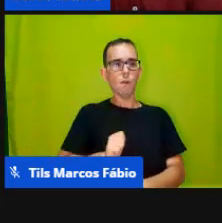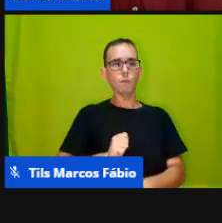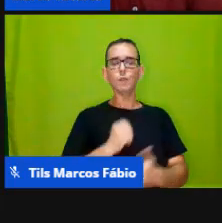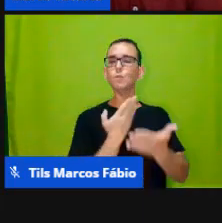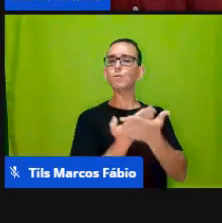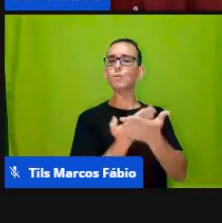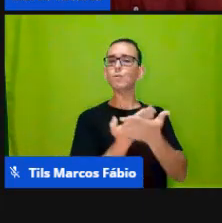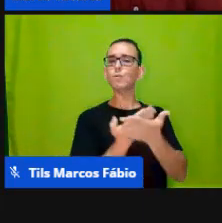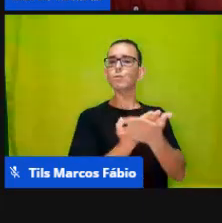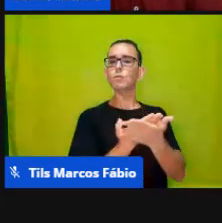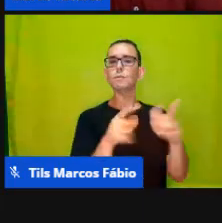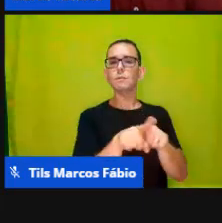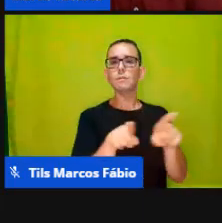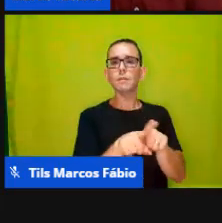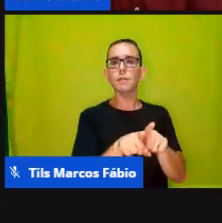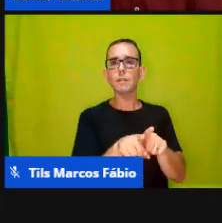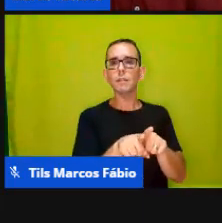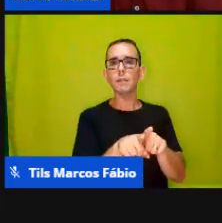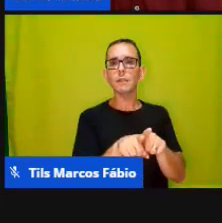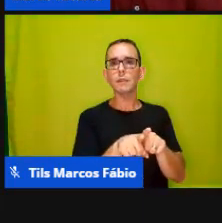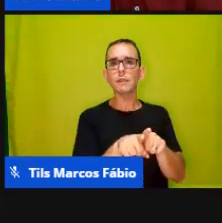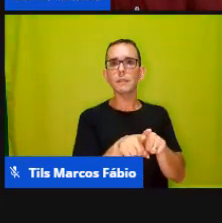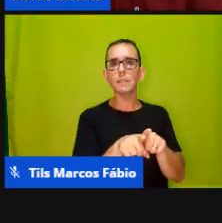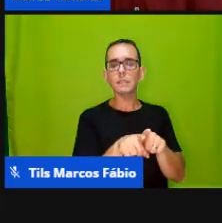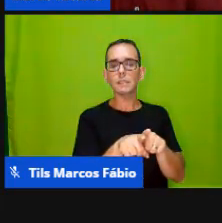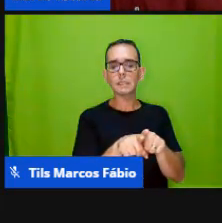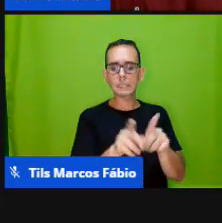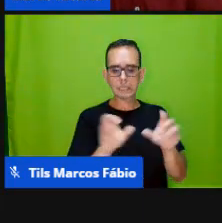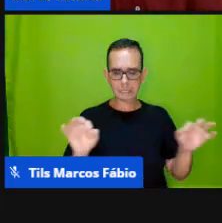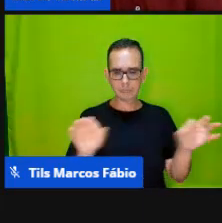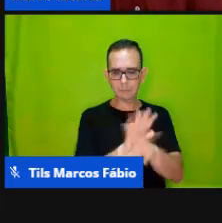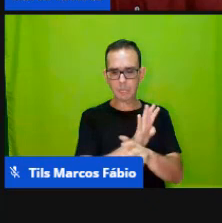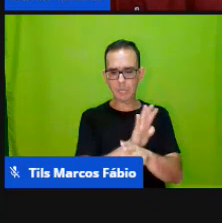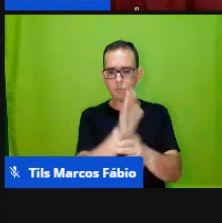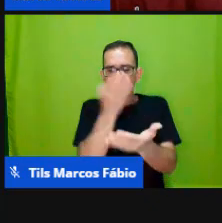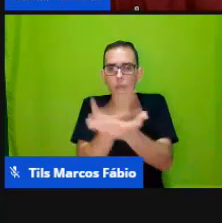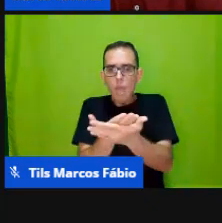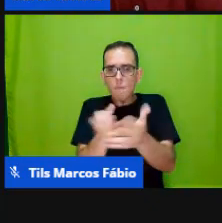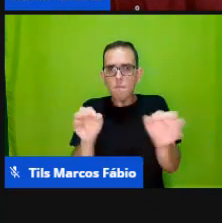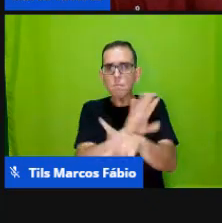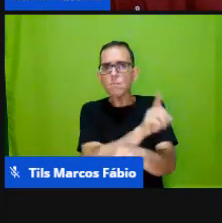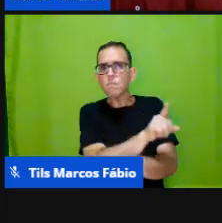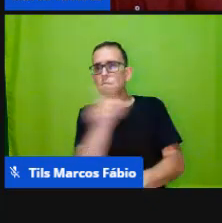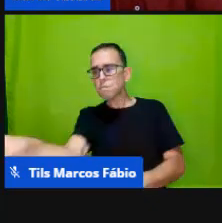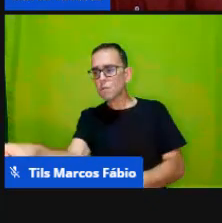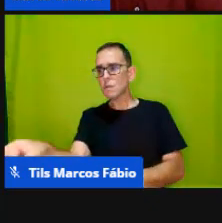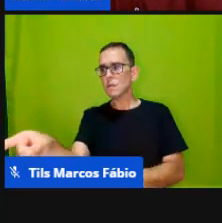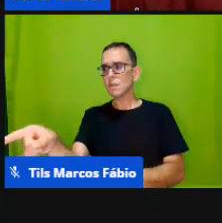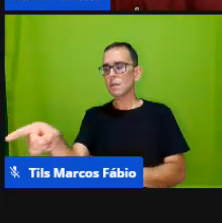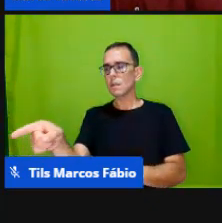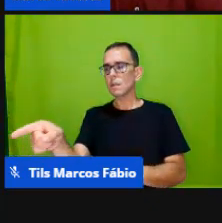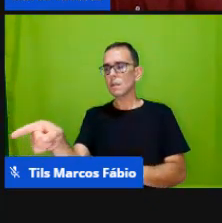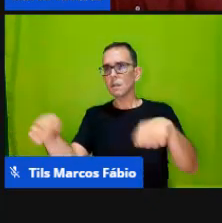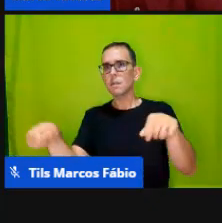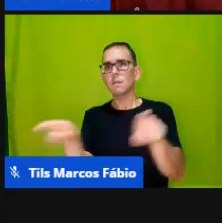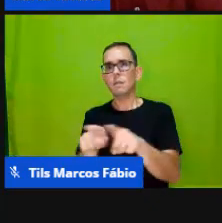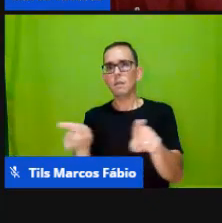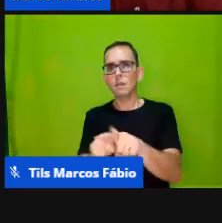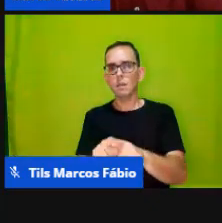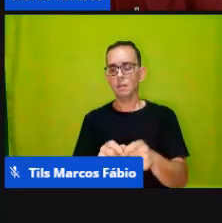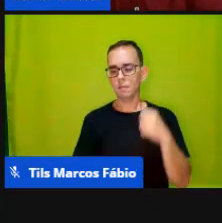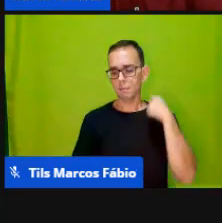inclusive saindo da Remy e chegando nas universidades com bolsa por praticar